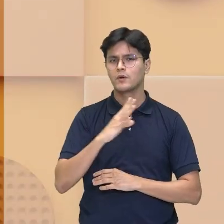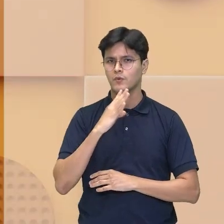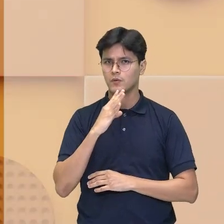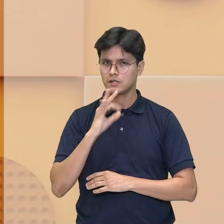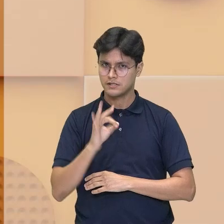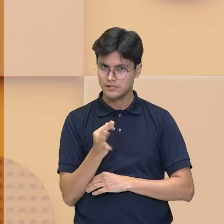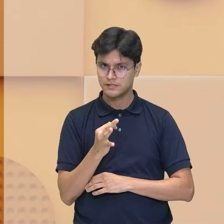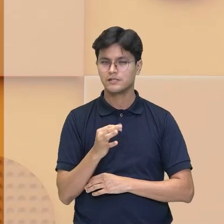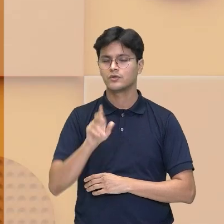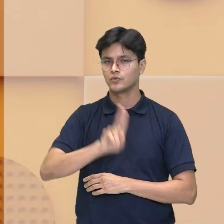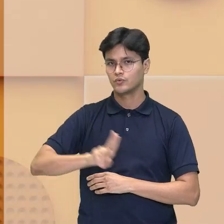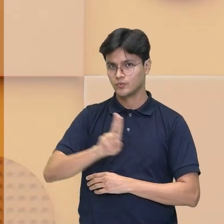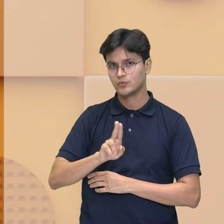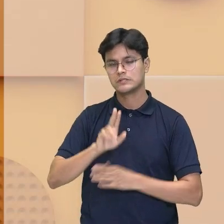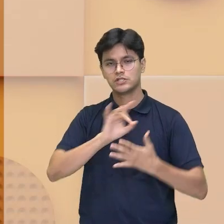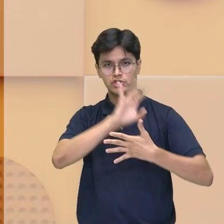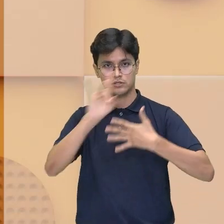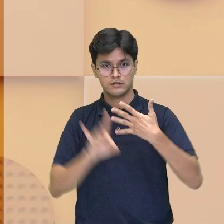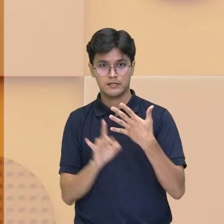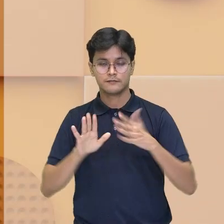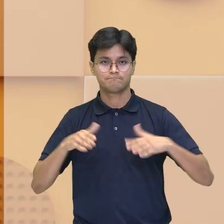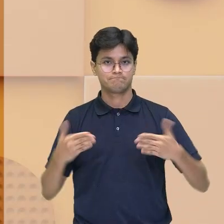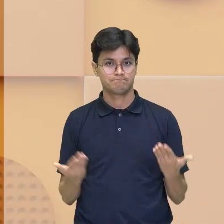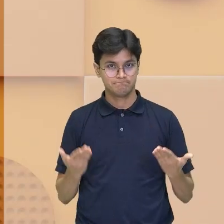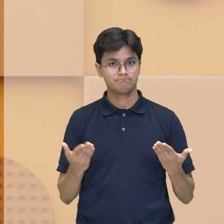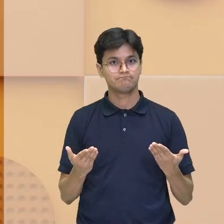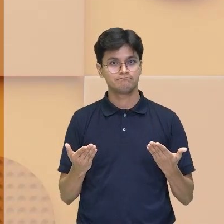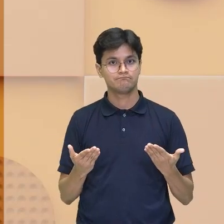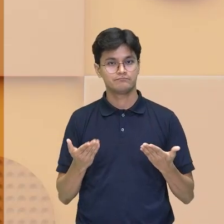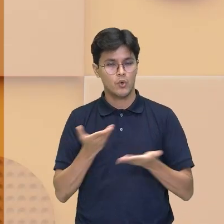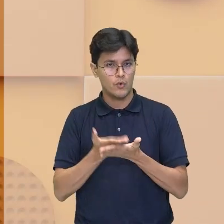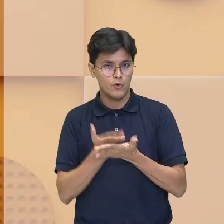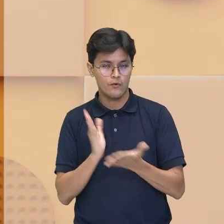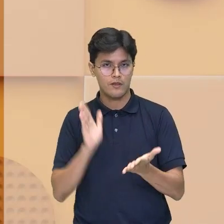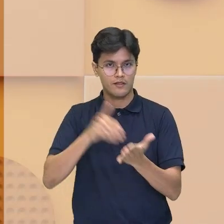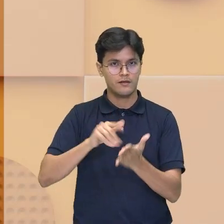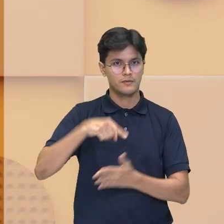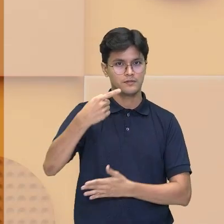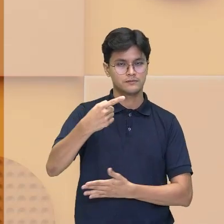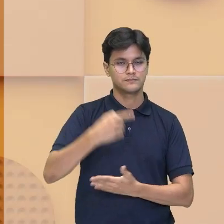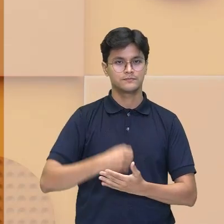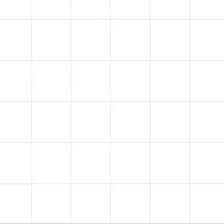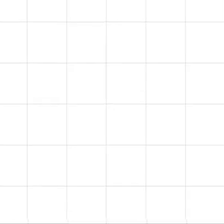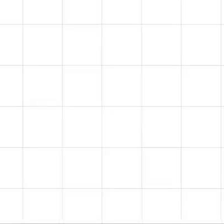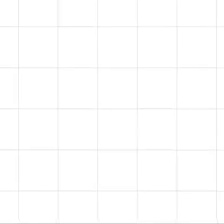cada uma dessas fontes de energia. Então, essa foi a nossa aula e até uma próxima.